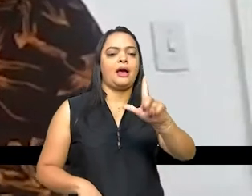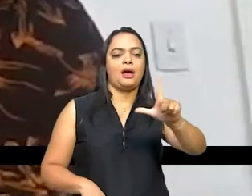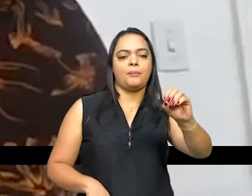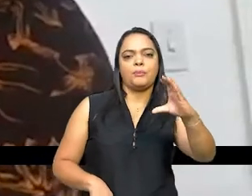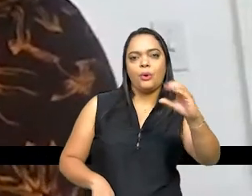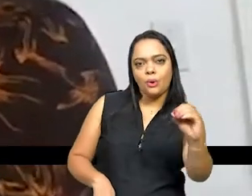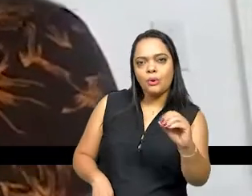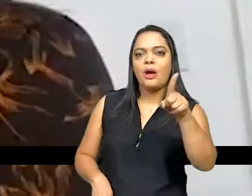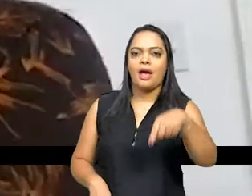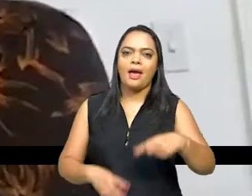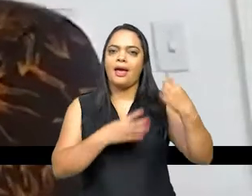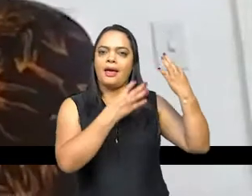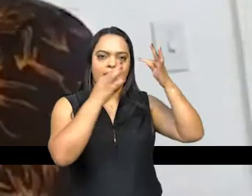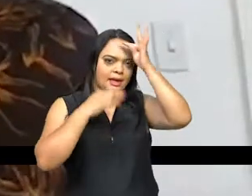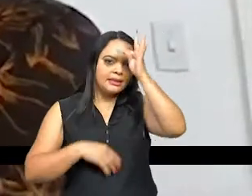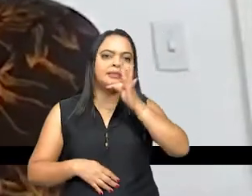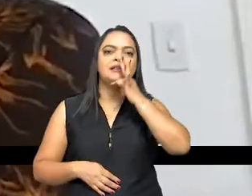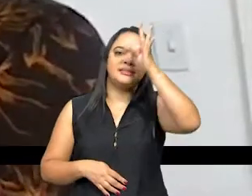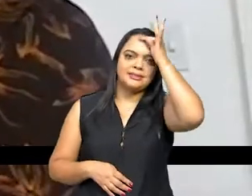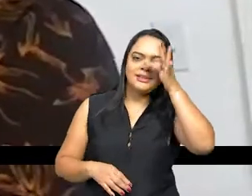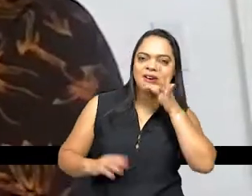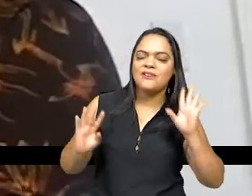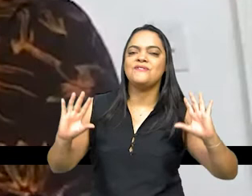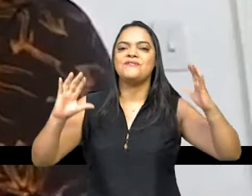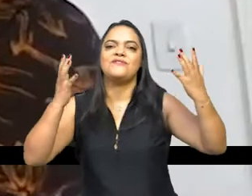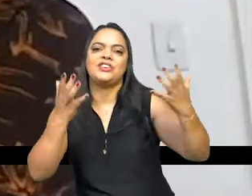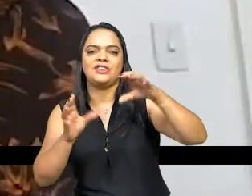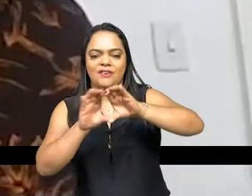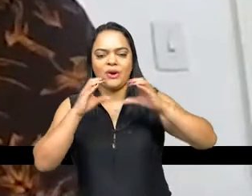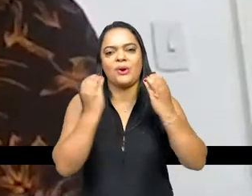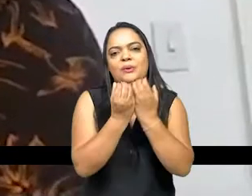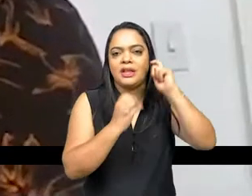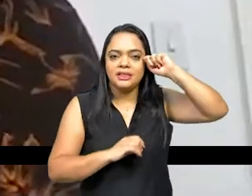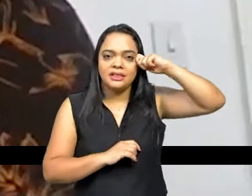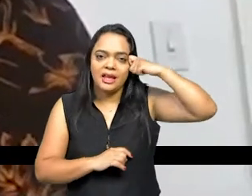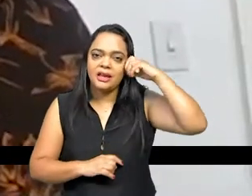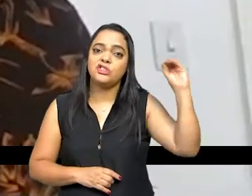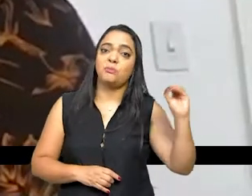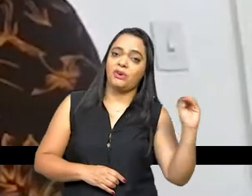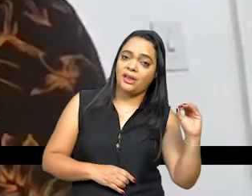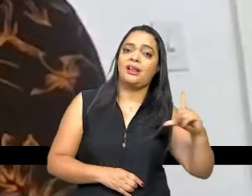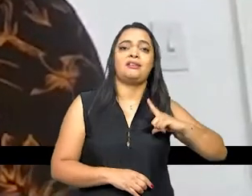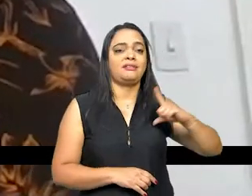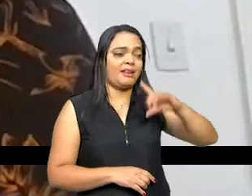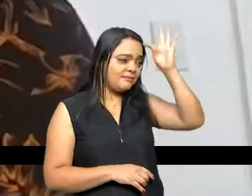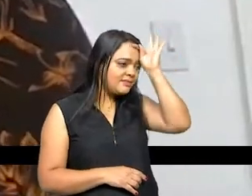festiva muito forte na comunidade negra porto-alegrense. Né? E a gente tem